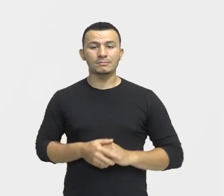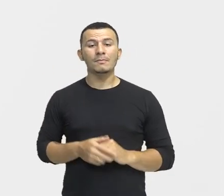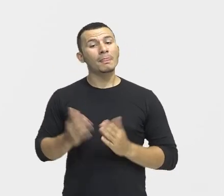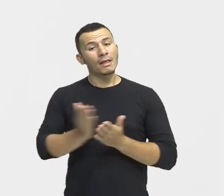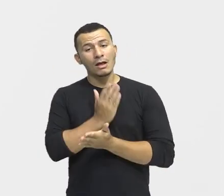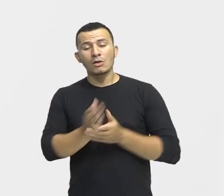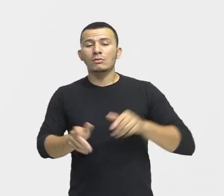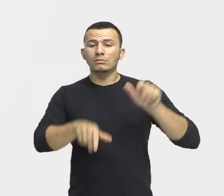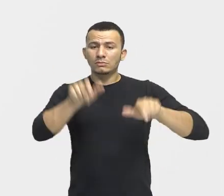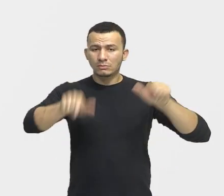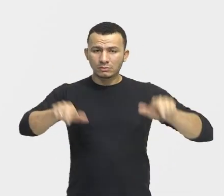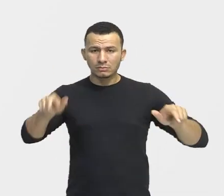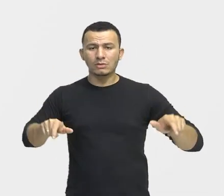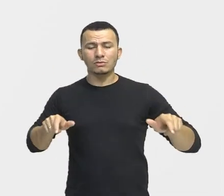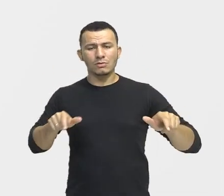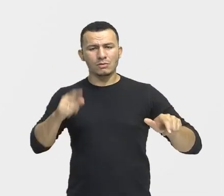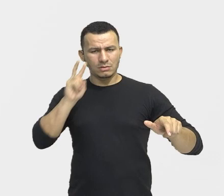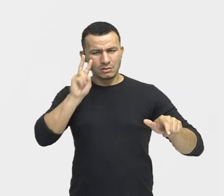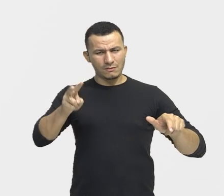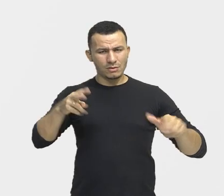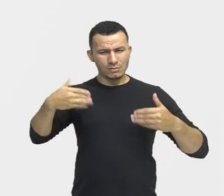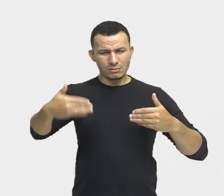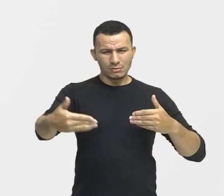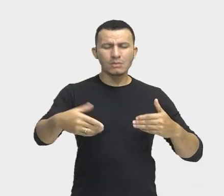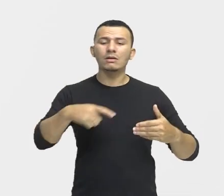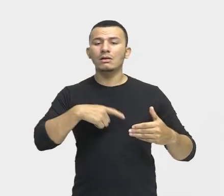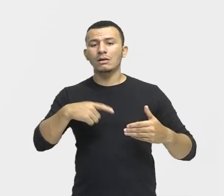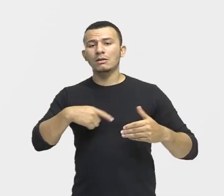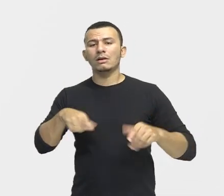estereótipos, nós vimos aí também ao longo da aula, está